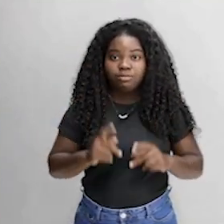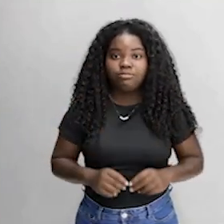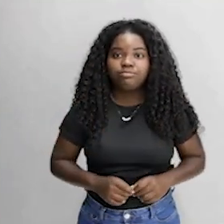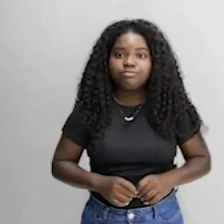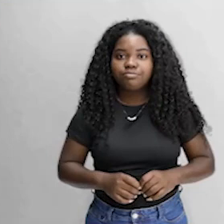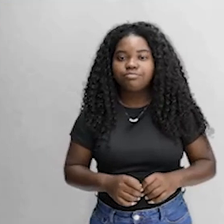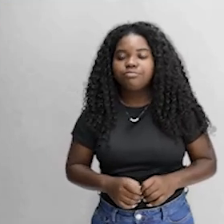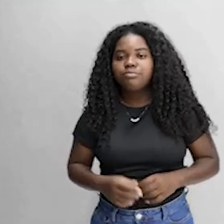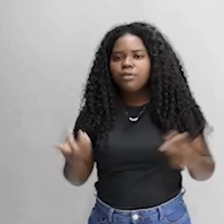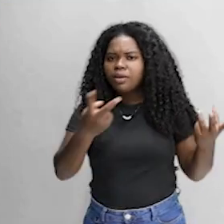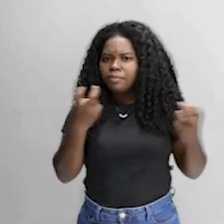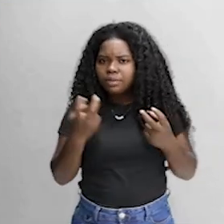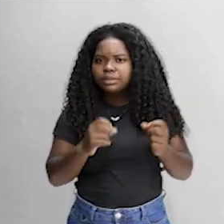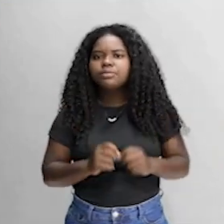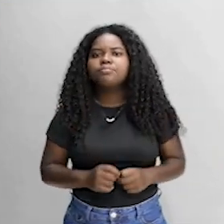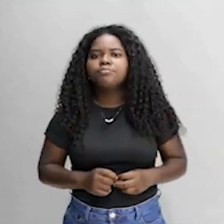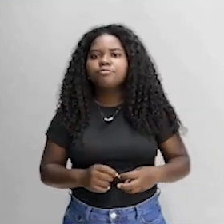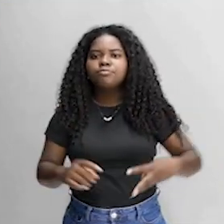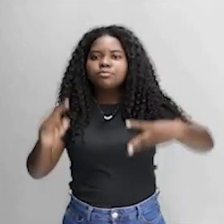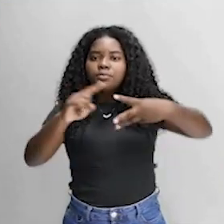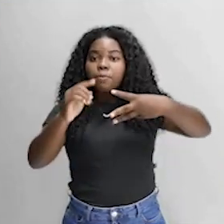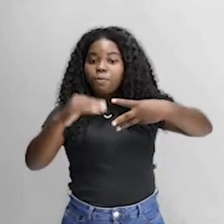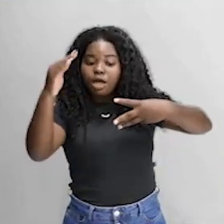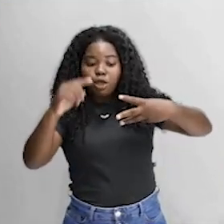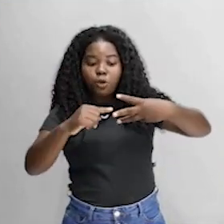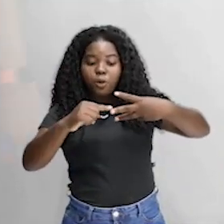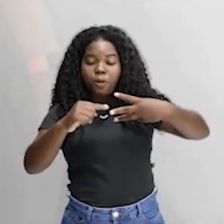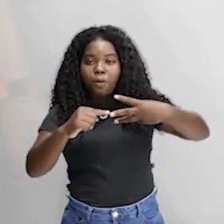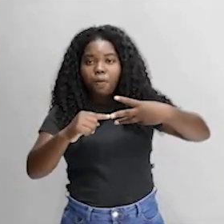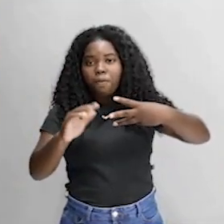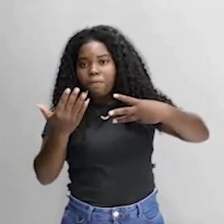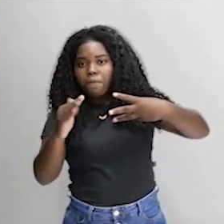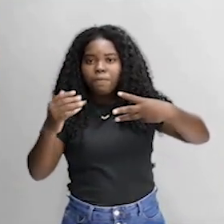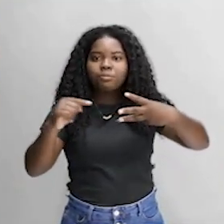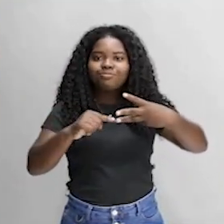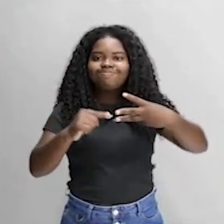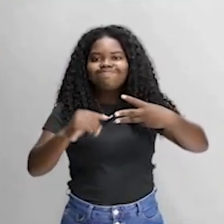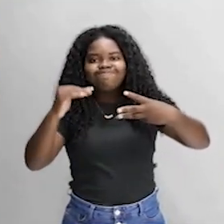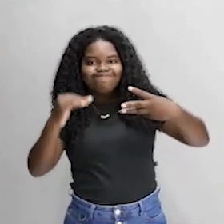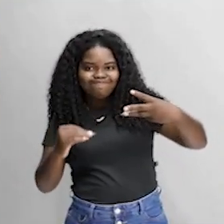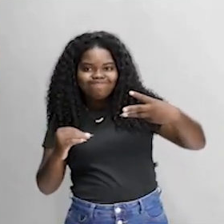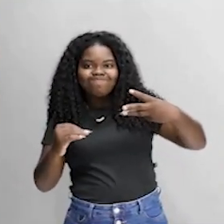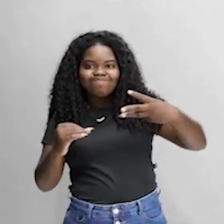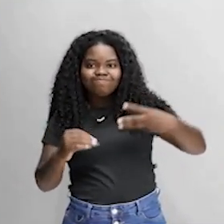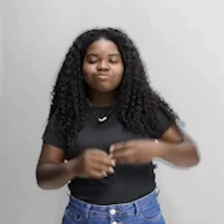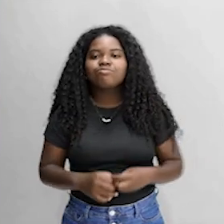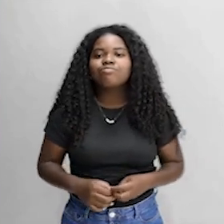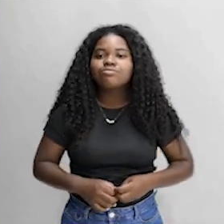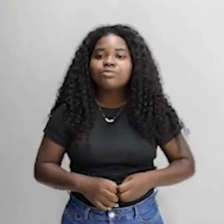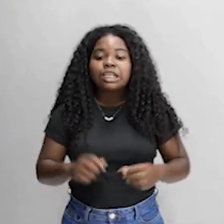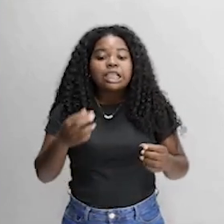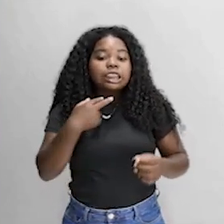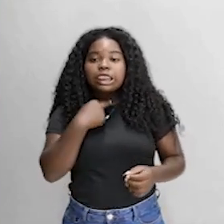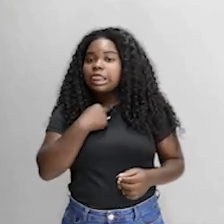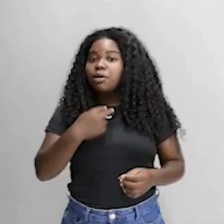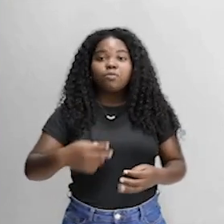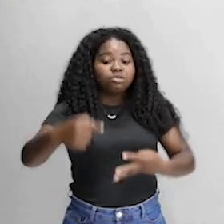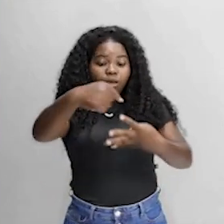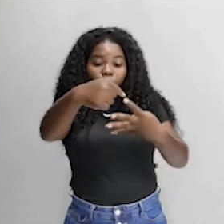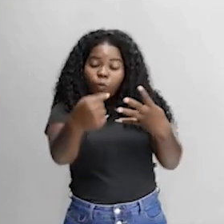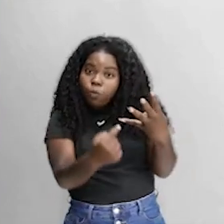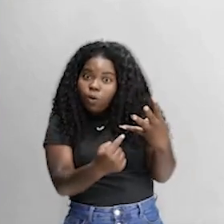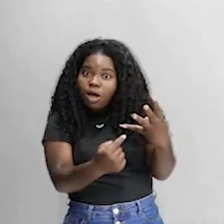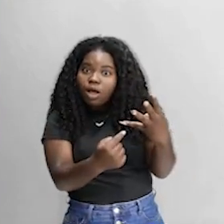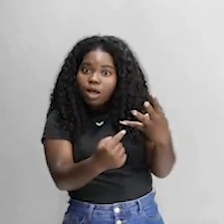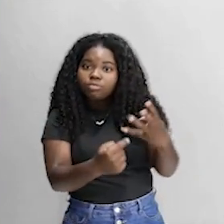Perceba. Maior, médio, menor. 3 termos. Não pode ter 4 termos. E aí tem